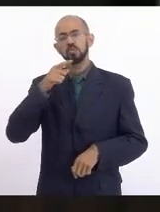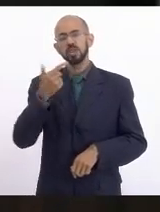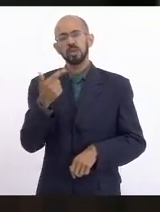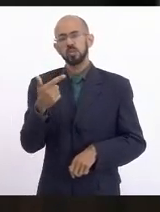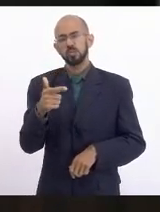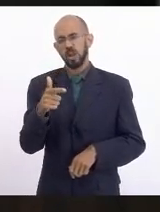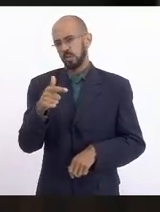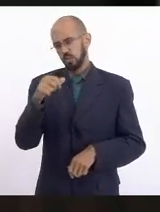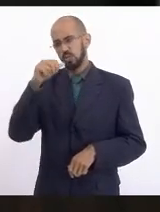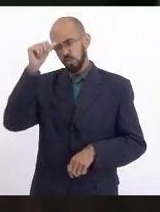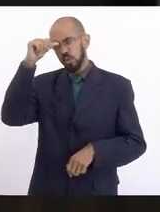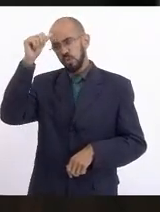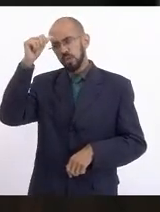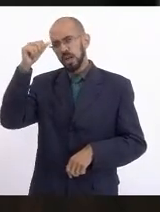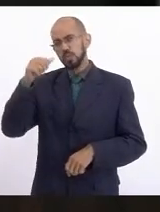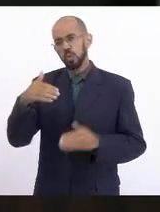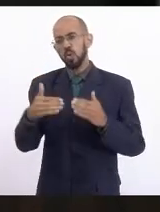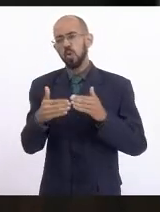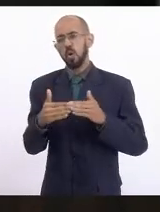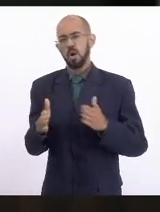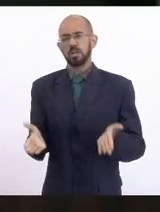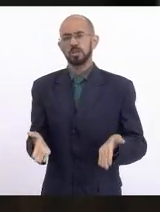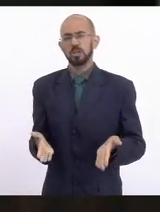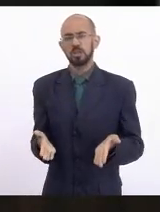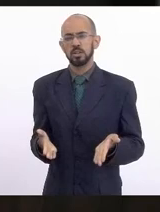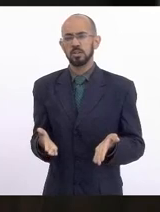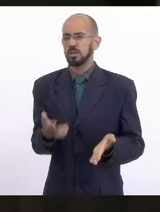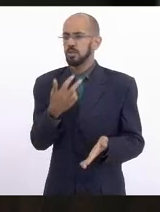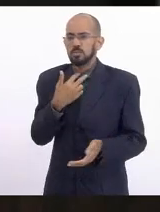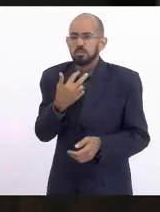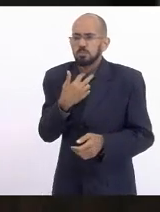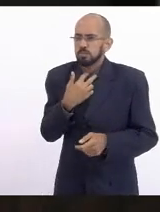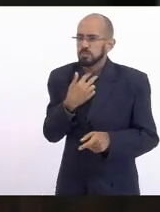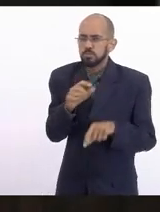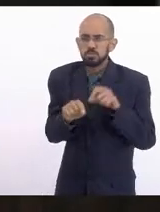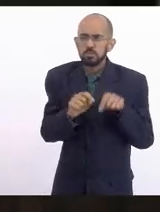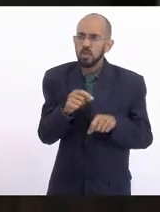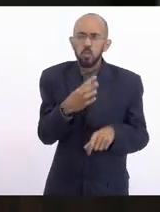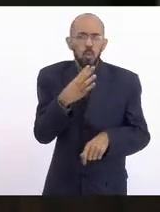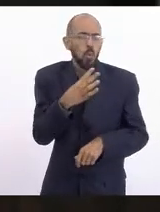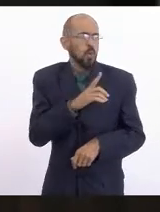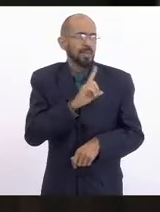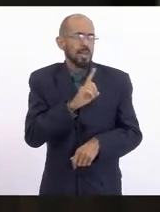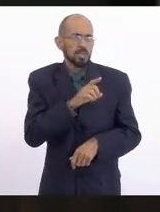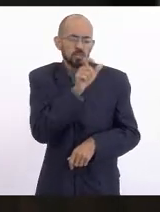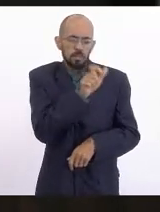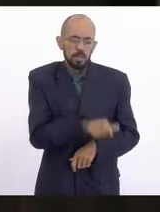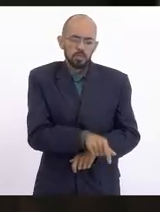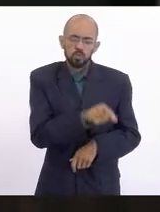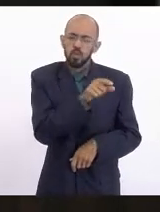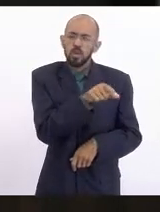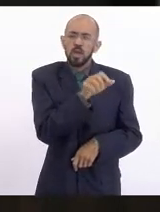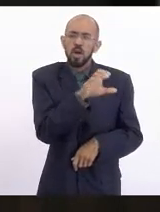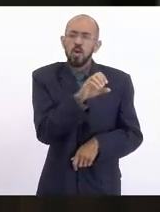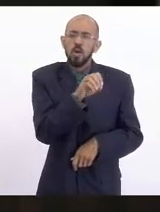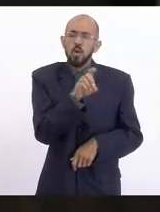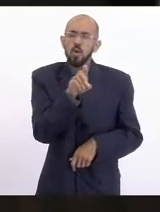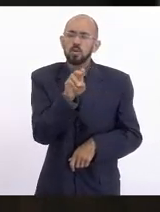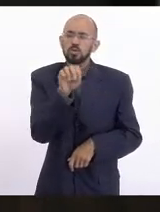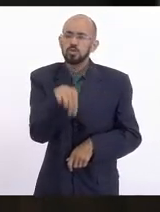nada a ver agora não pode é o sujeito que tá lá Não tenho não conheço a pessoa da codin não conheço a pessoa da gerry